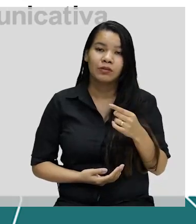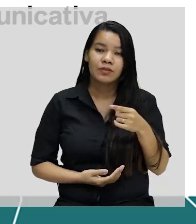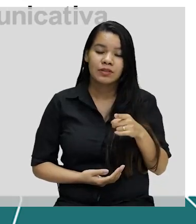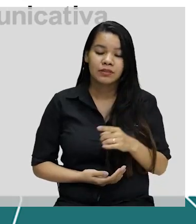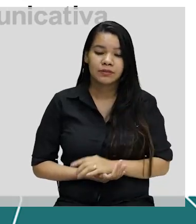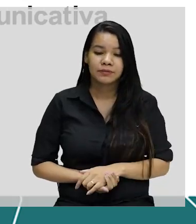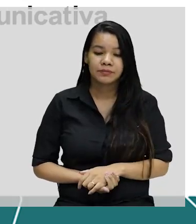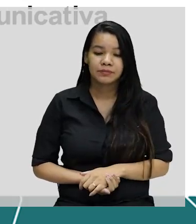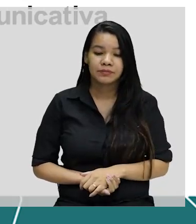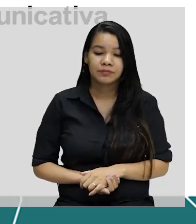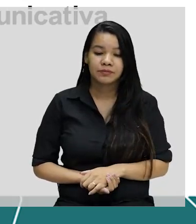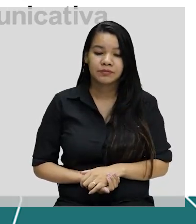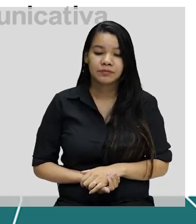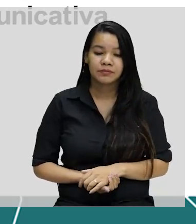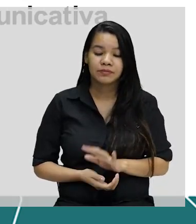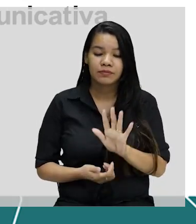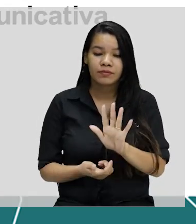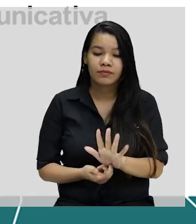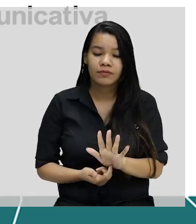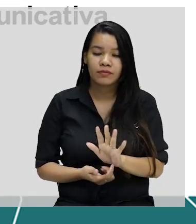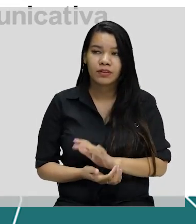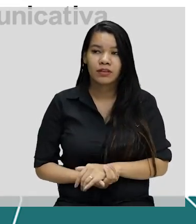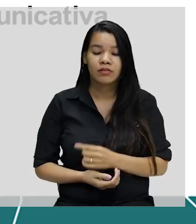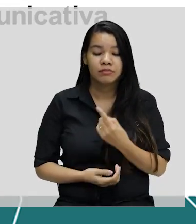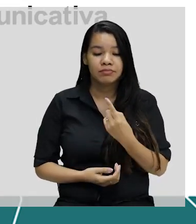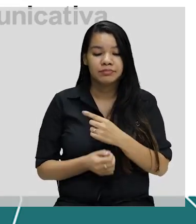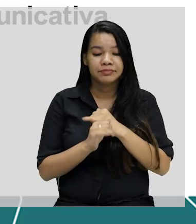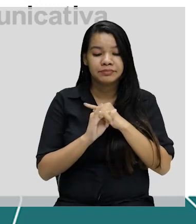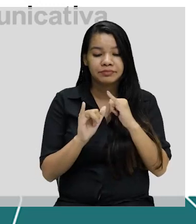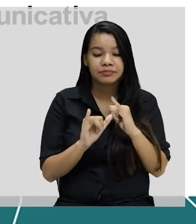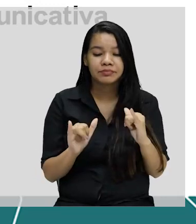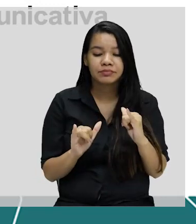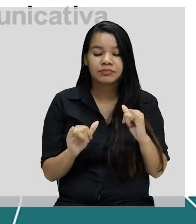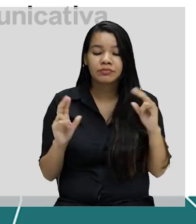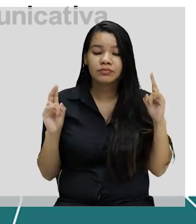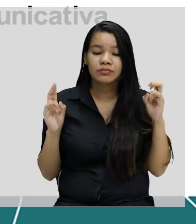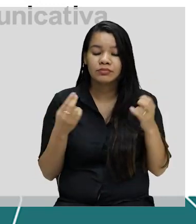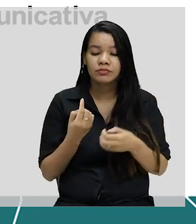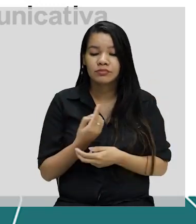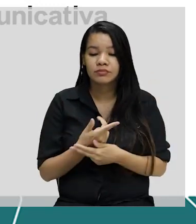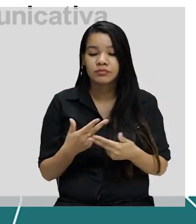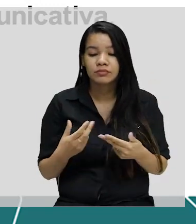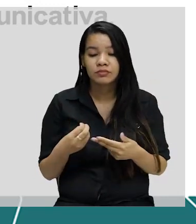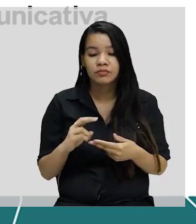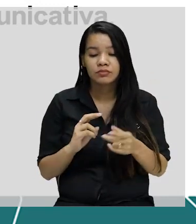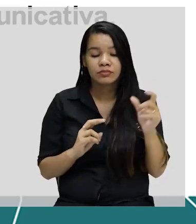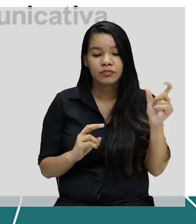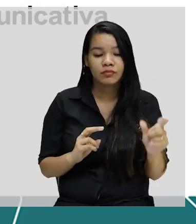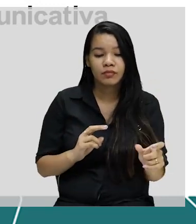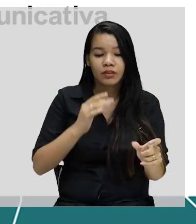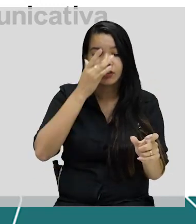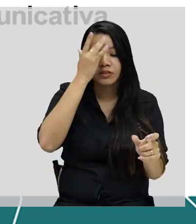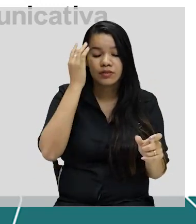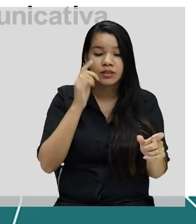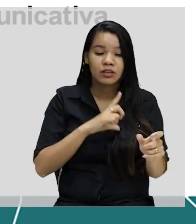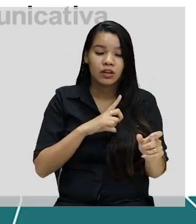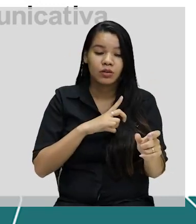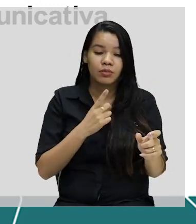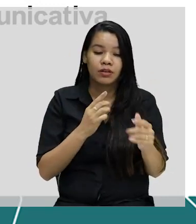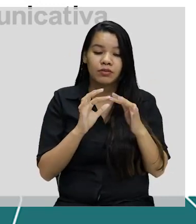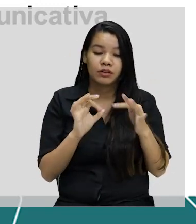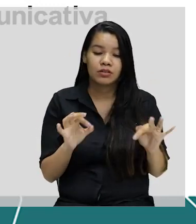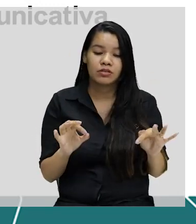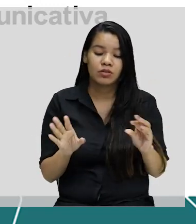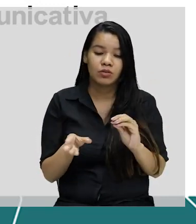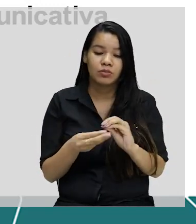você declara uma informação acerca de algo ou de alguém, você tem uma oração